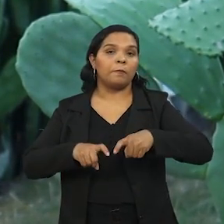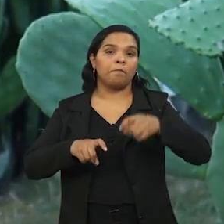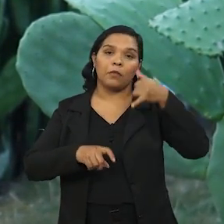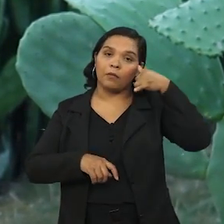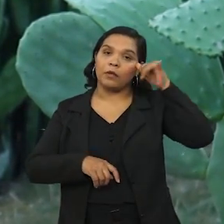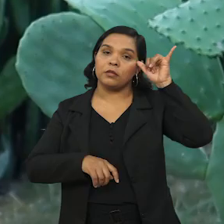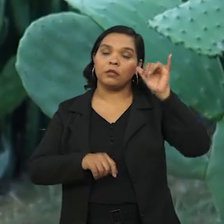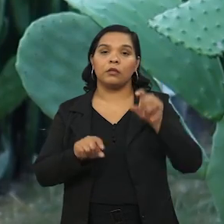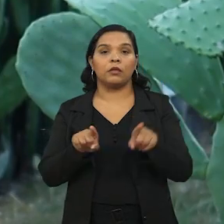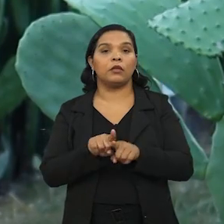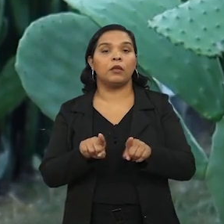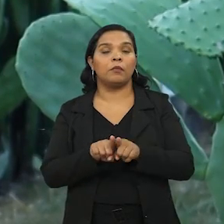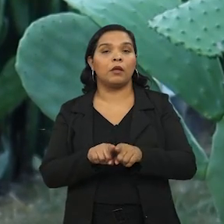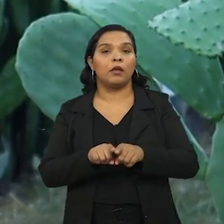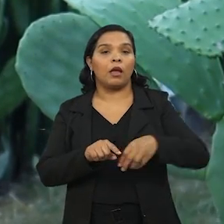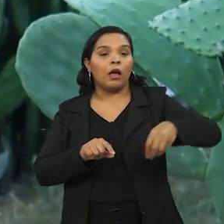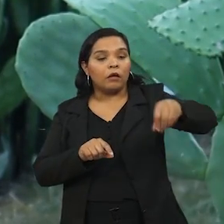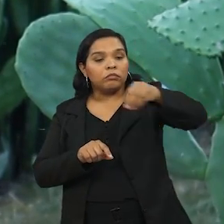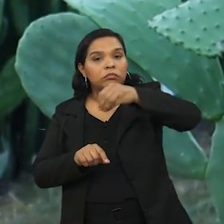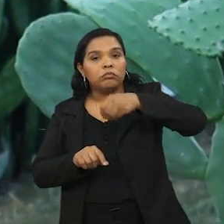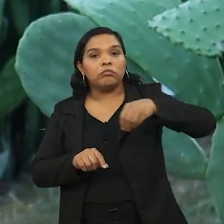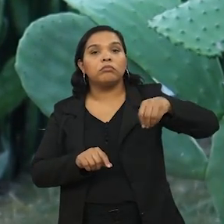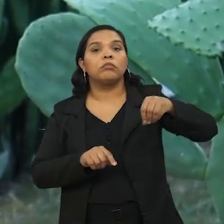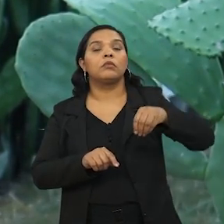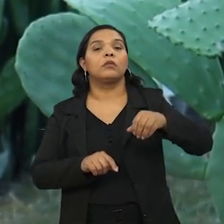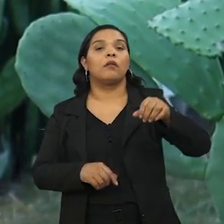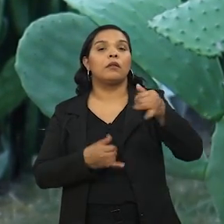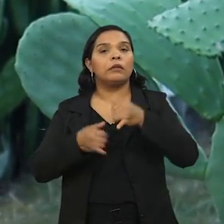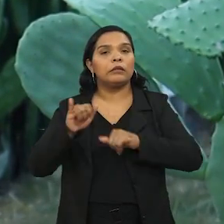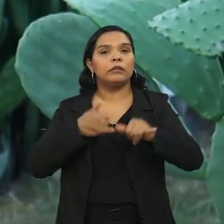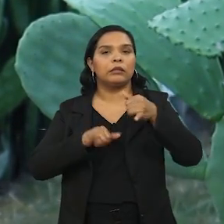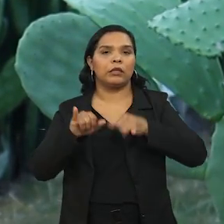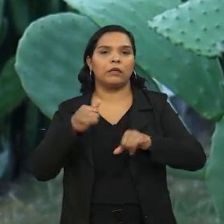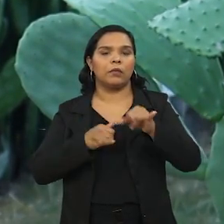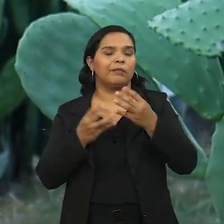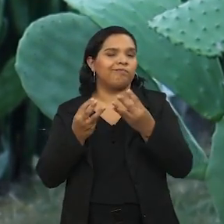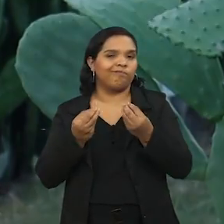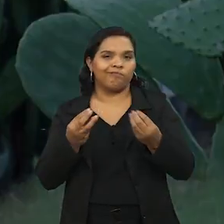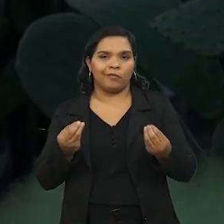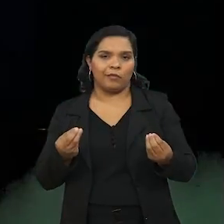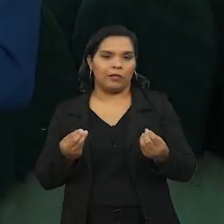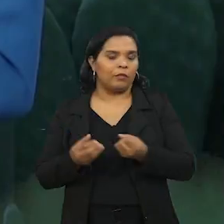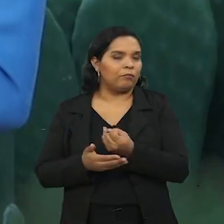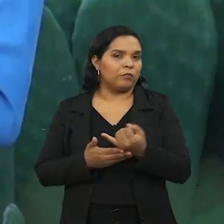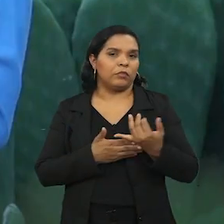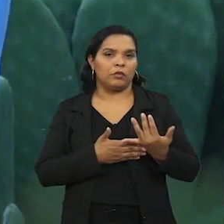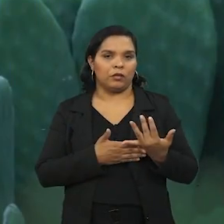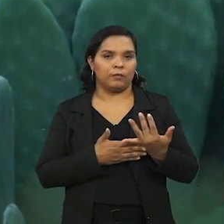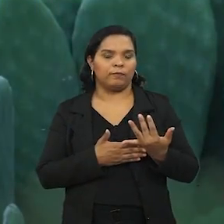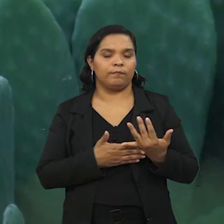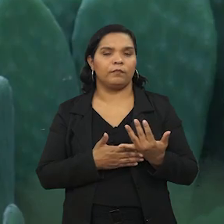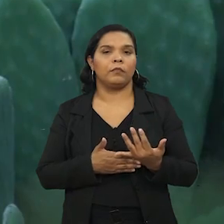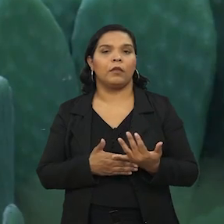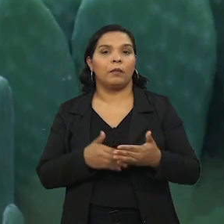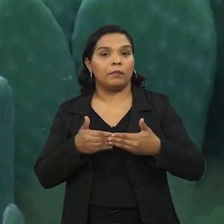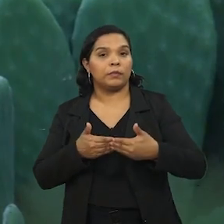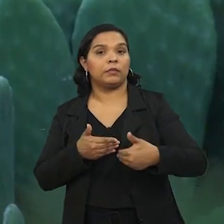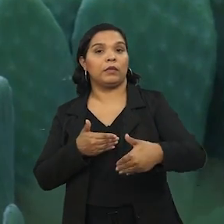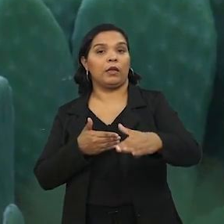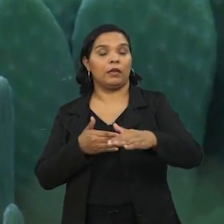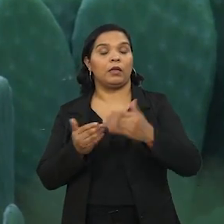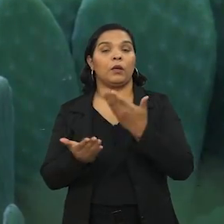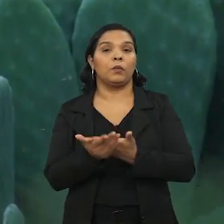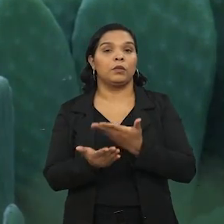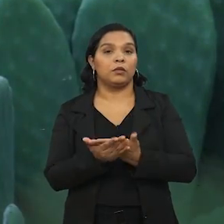custo baixo. E a adubação química é uma quantidade não muito significativa. A partir daqui,